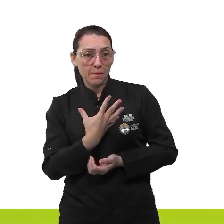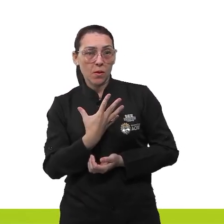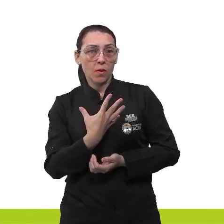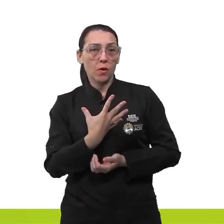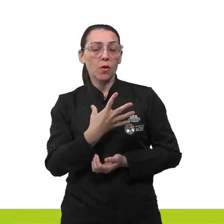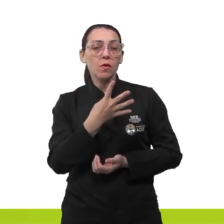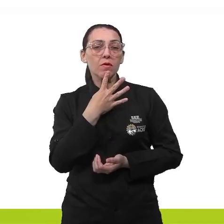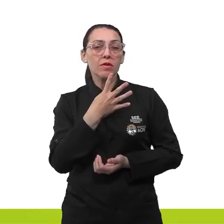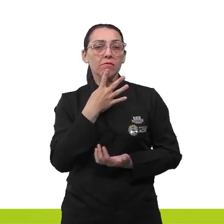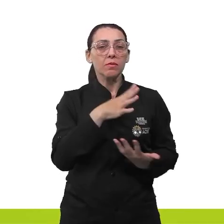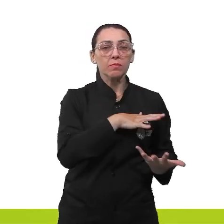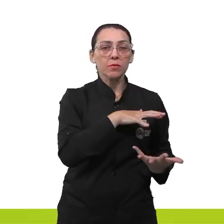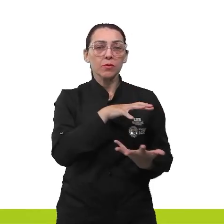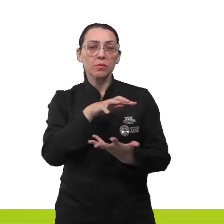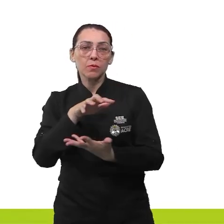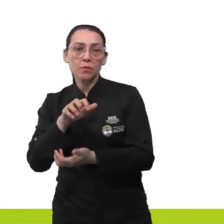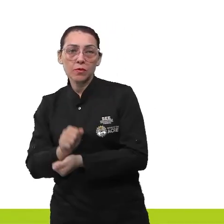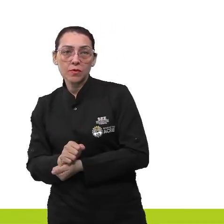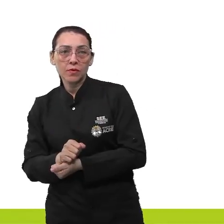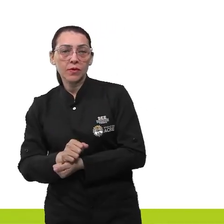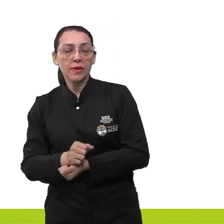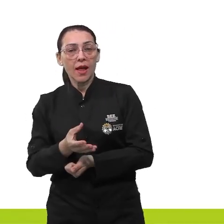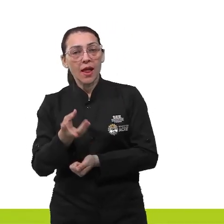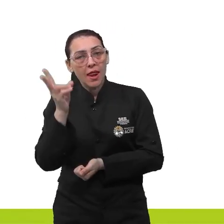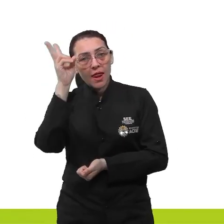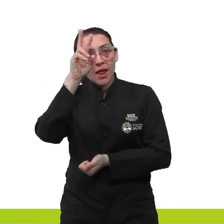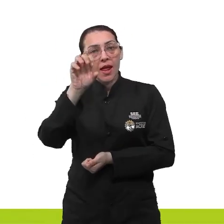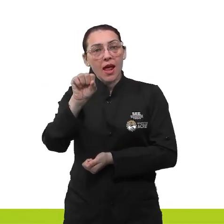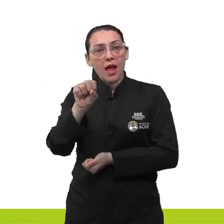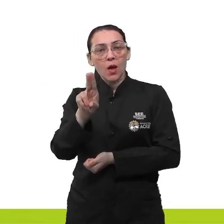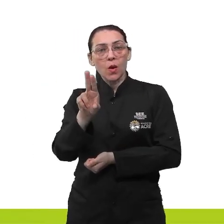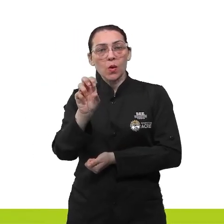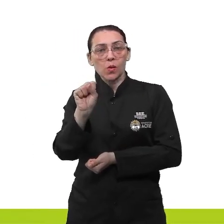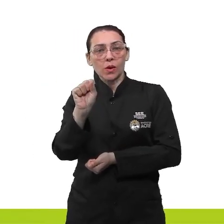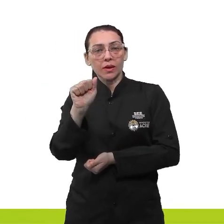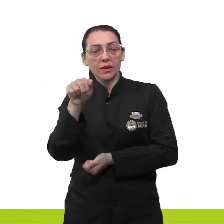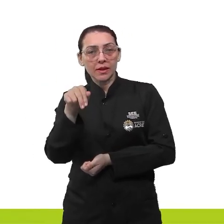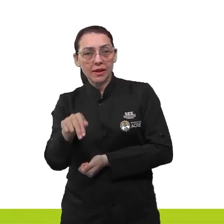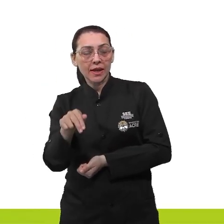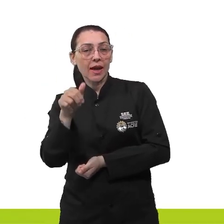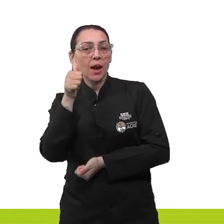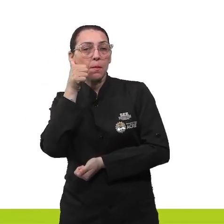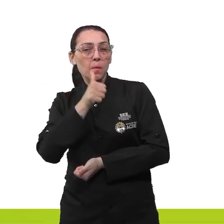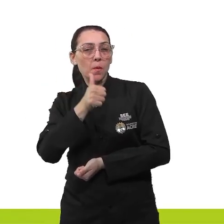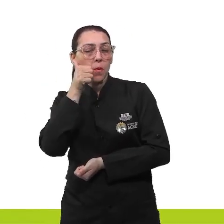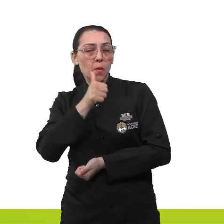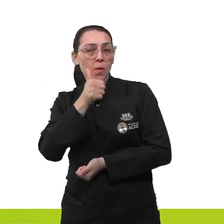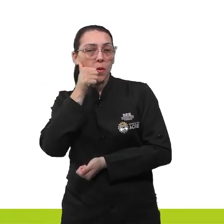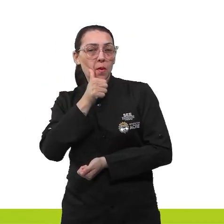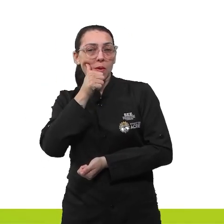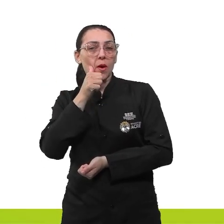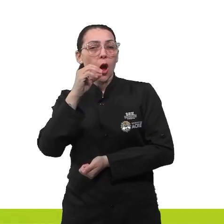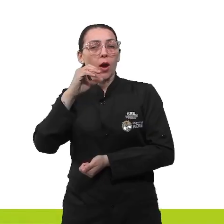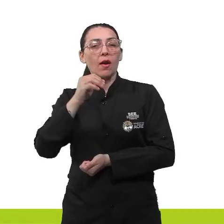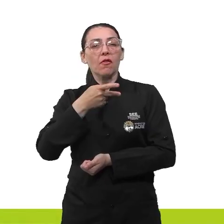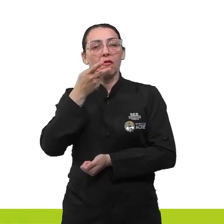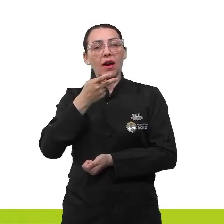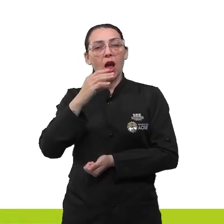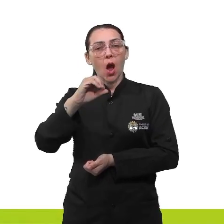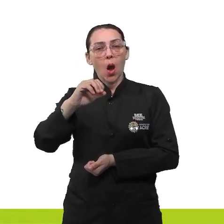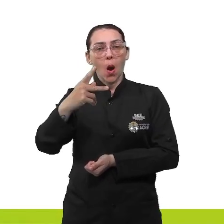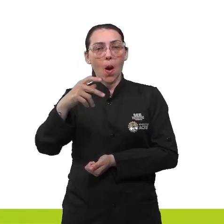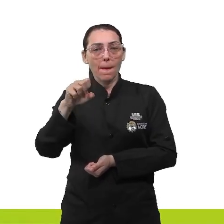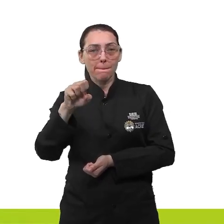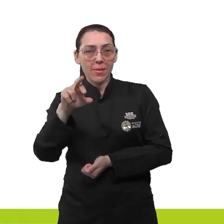mundo, aí já você vai levar esse nome, né? Susan Boyle é aquela cantora, ela canta ópera, né,